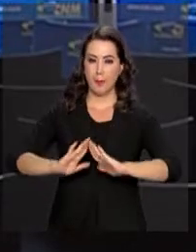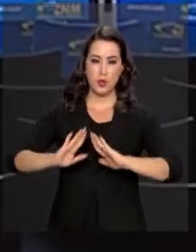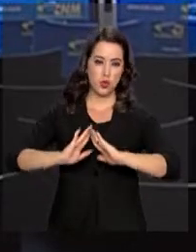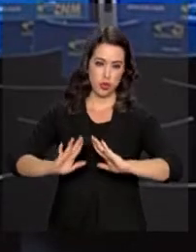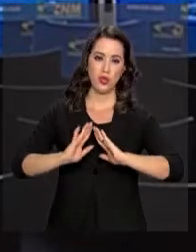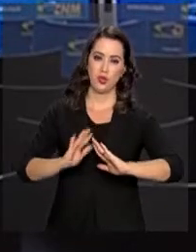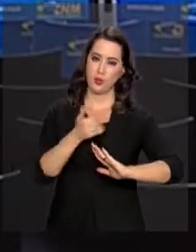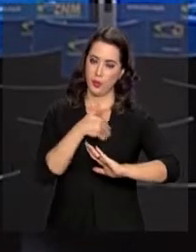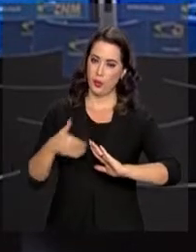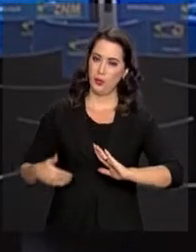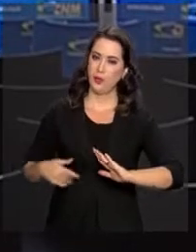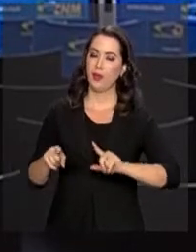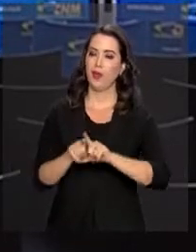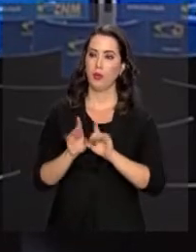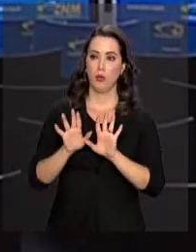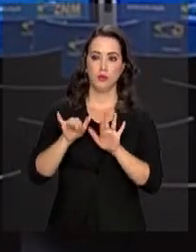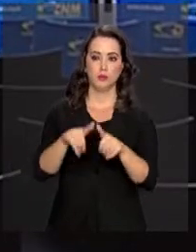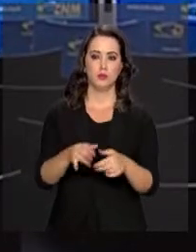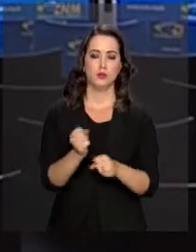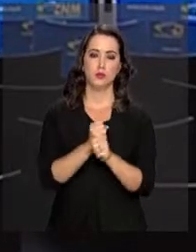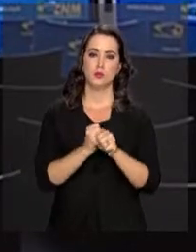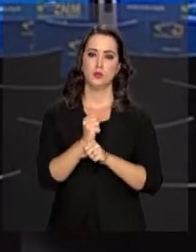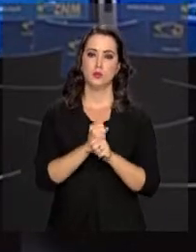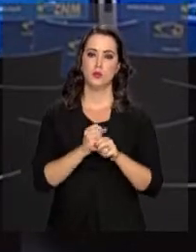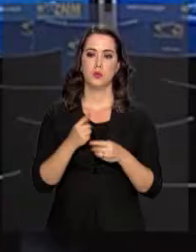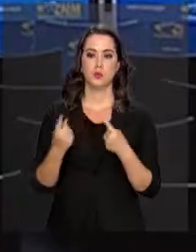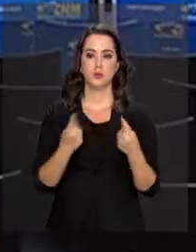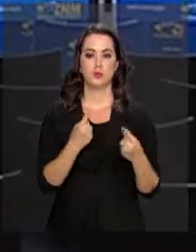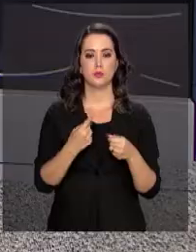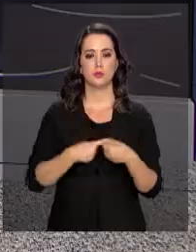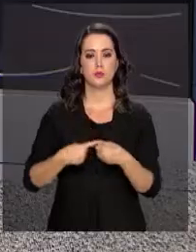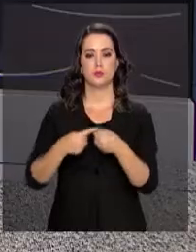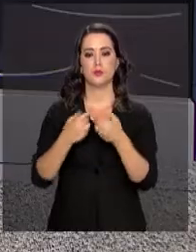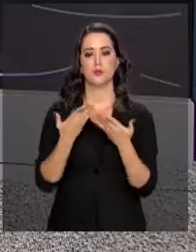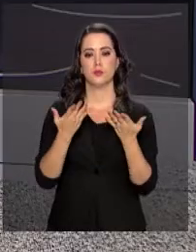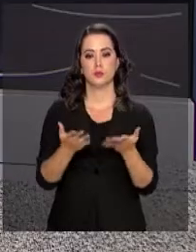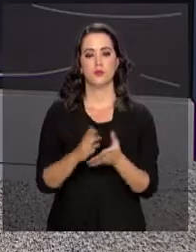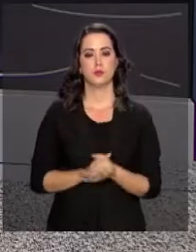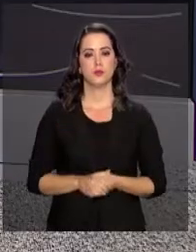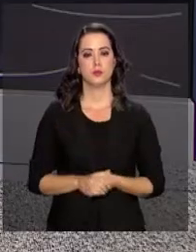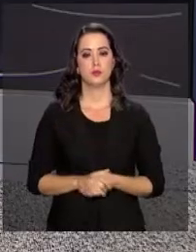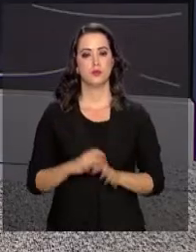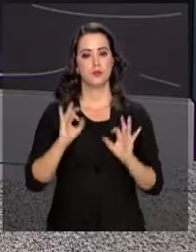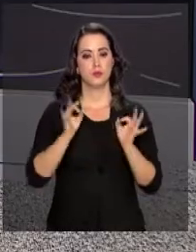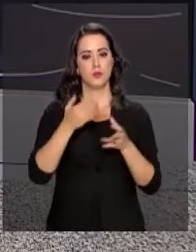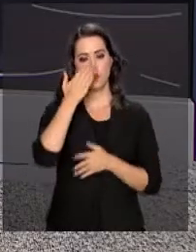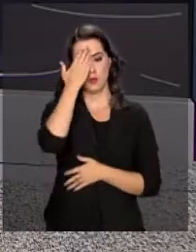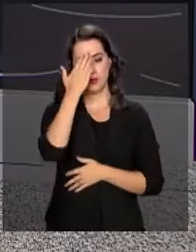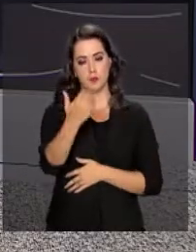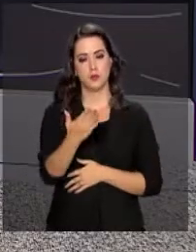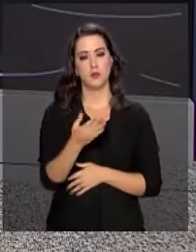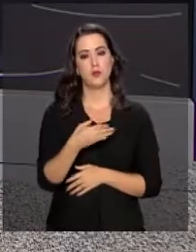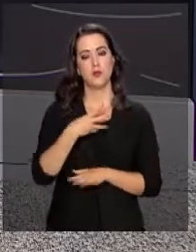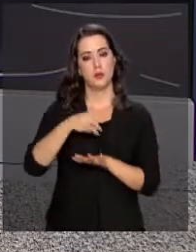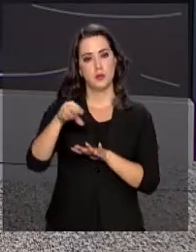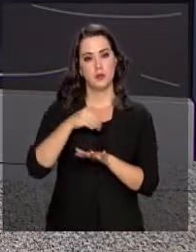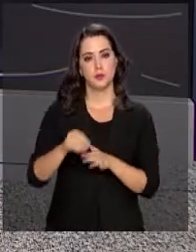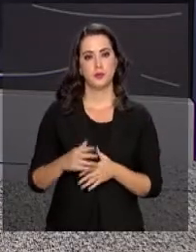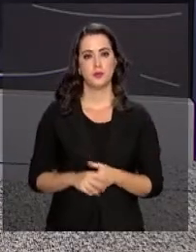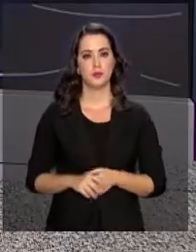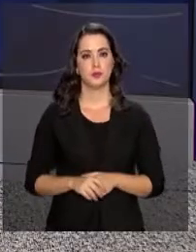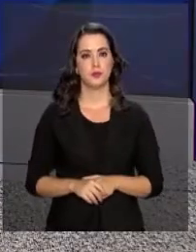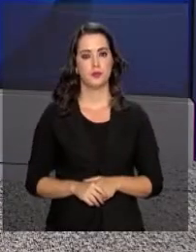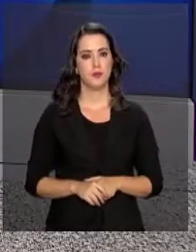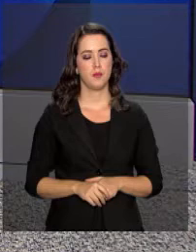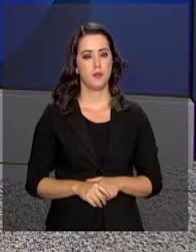últimas reivindicações do ano para os municípios roberto foto com você tá muito bom obrigado dano e pelas informações